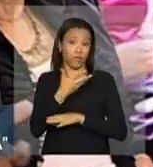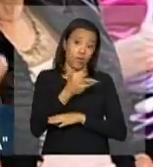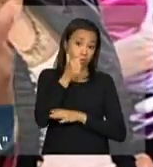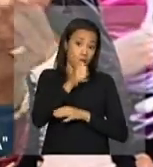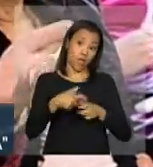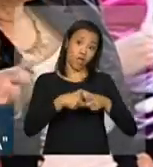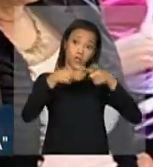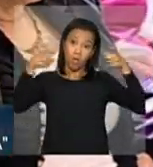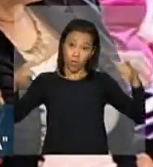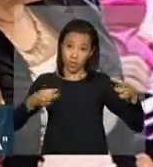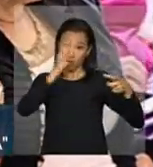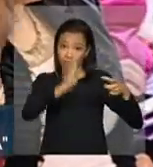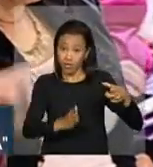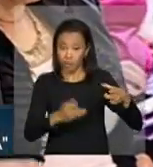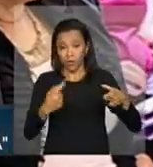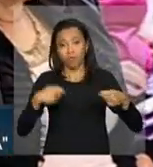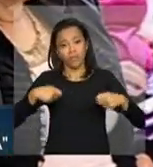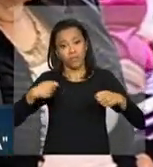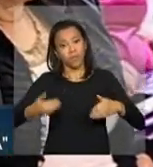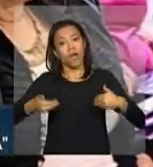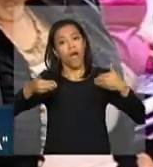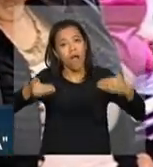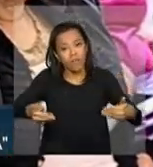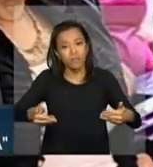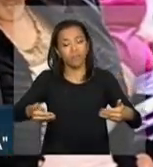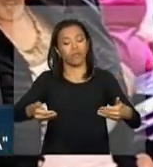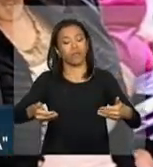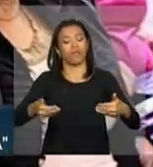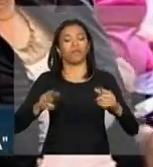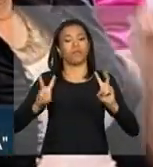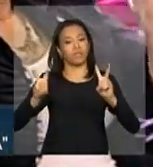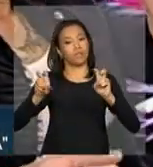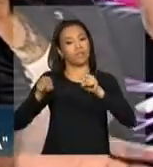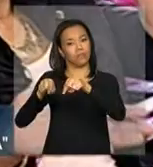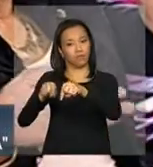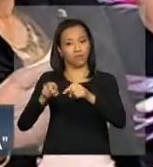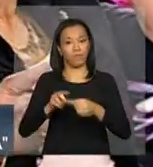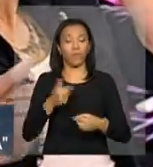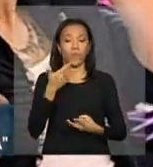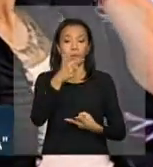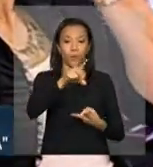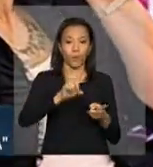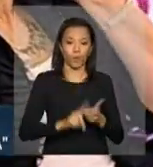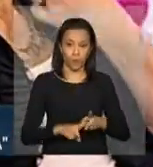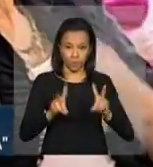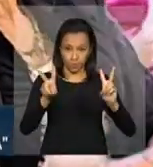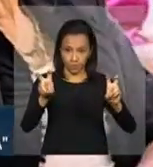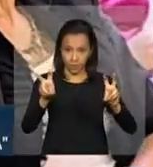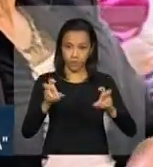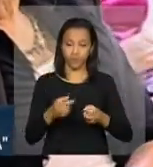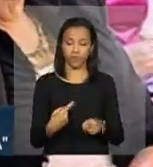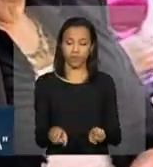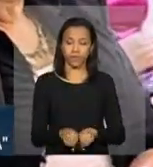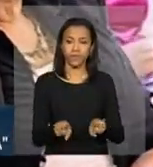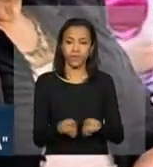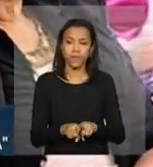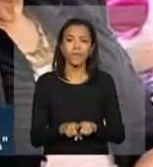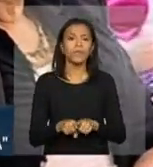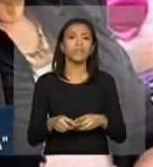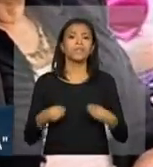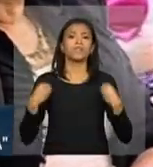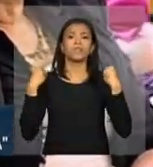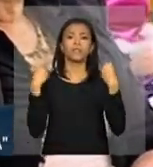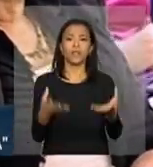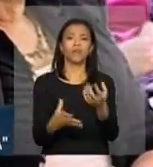já estamos na hora de avançarmos no que diz respeito a isso. E o segundo, de garantir